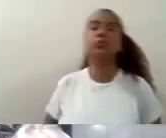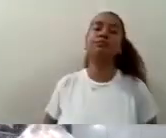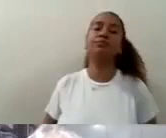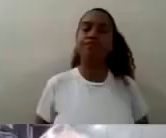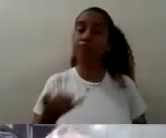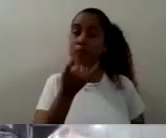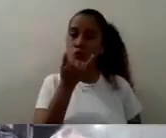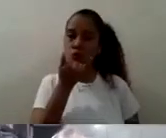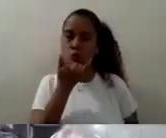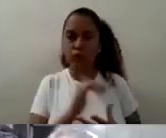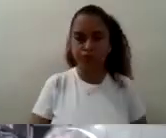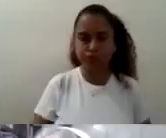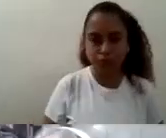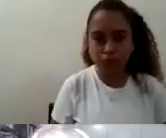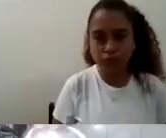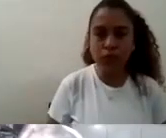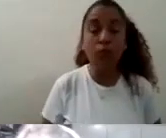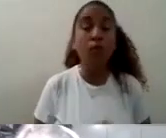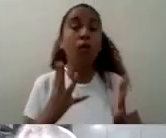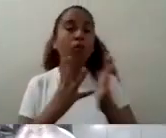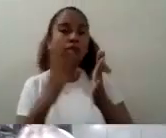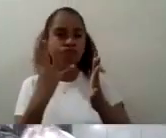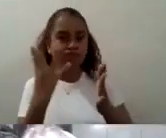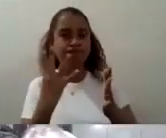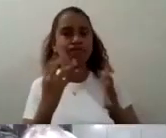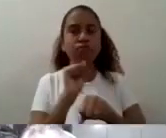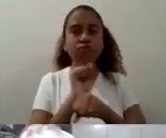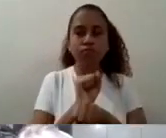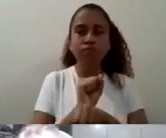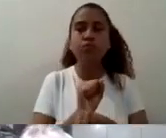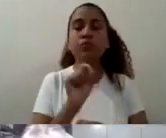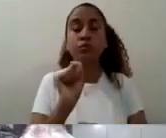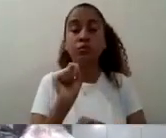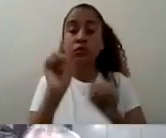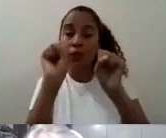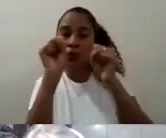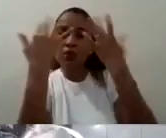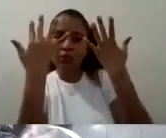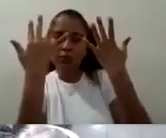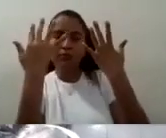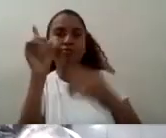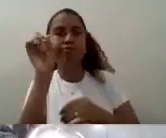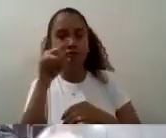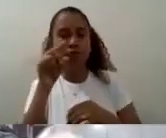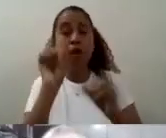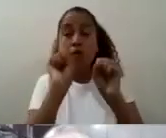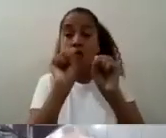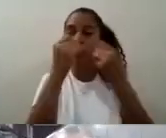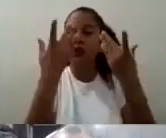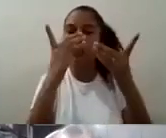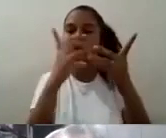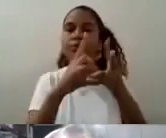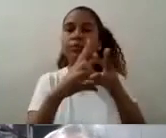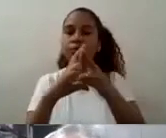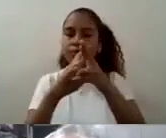E, por fim, a quarta parada é o celebrar, que é uma celebração ecumênica que estará no